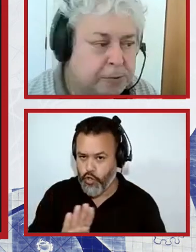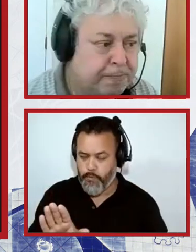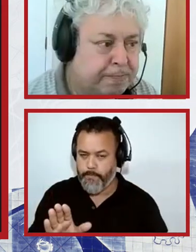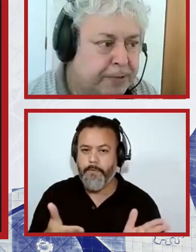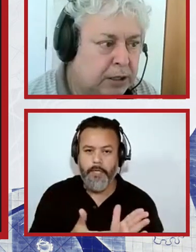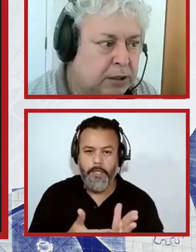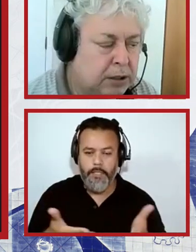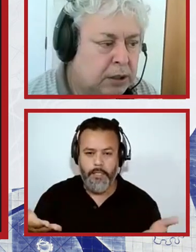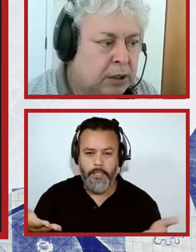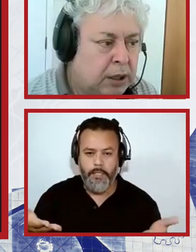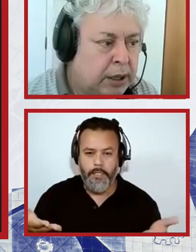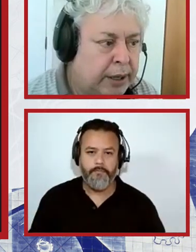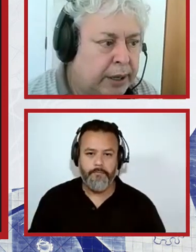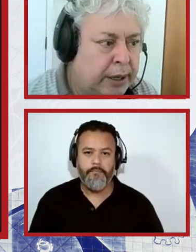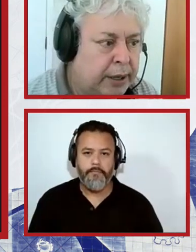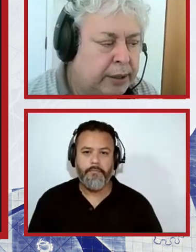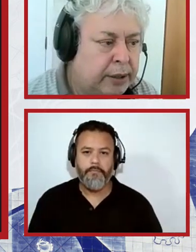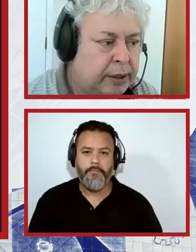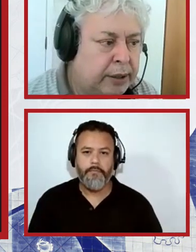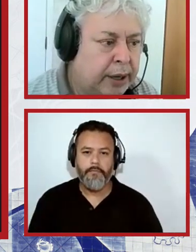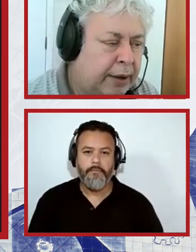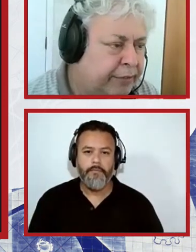muitos surdos. Tá?